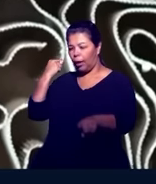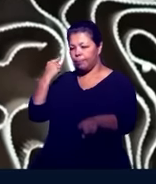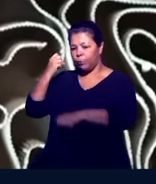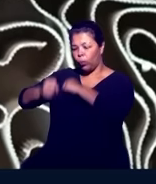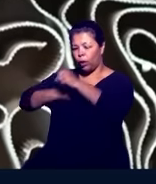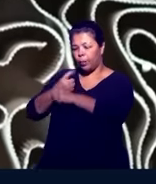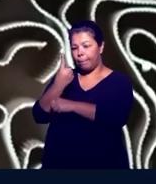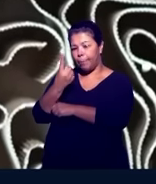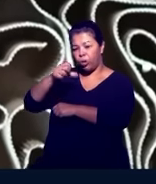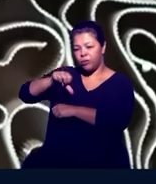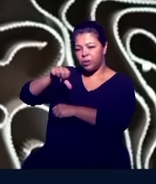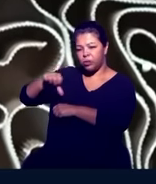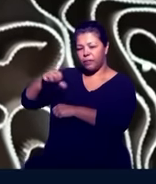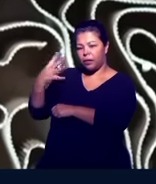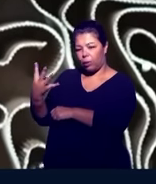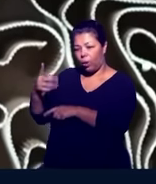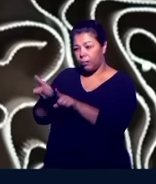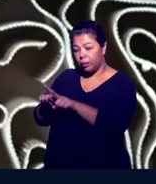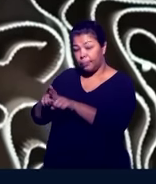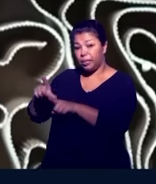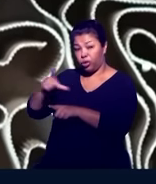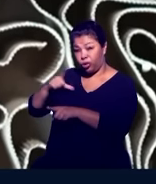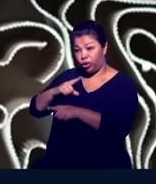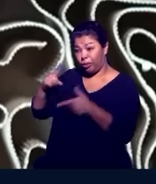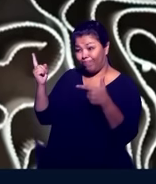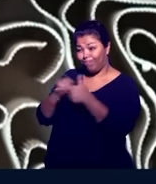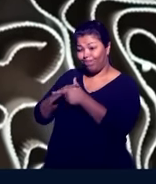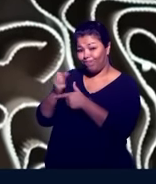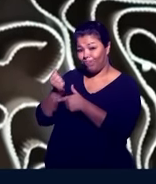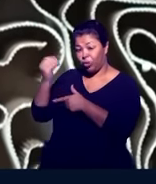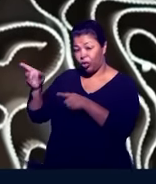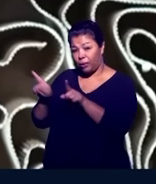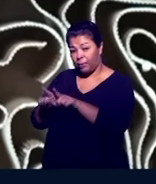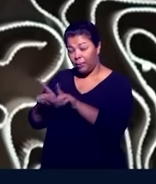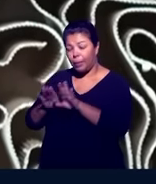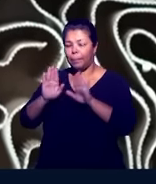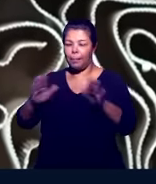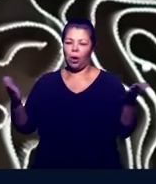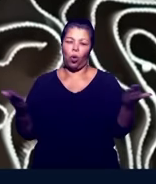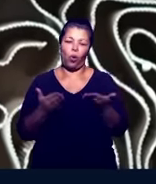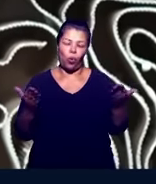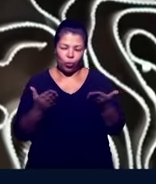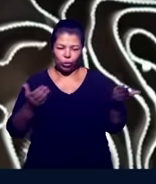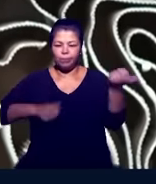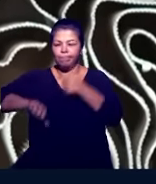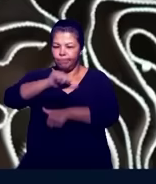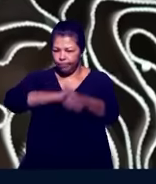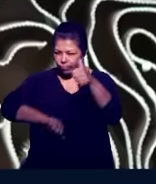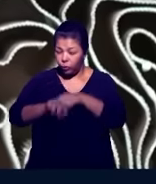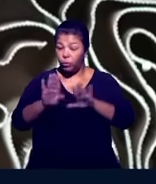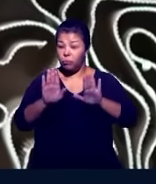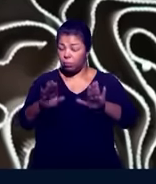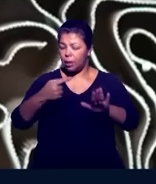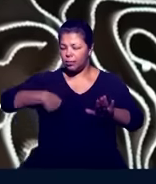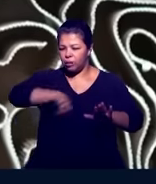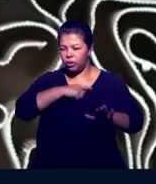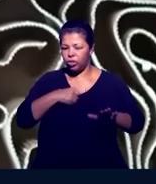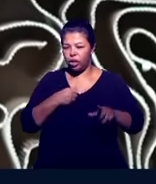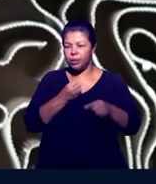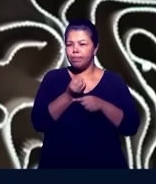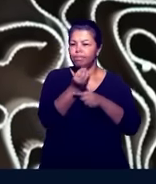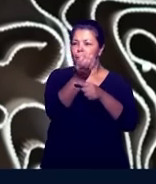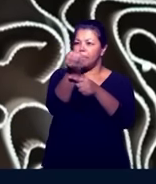quando olha pros próximos 8 anos o Brasil continuará sendo o grande exportador de alimentos pro resto do mundo a gente é um grande produtor de